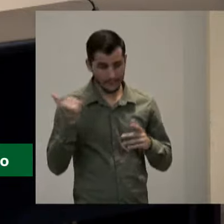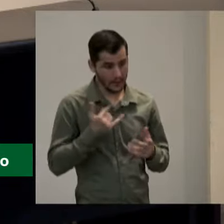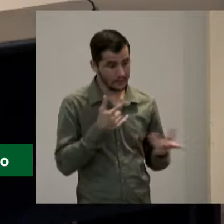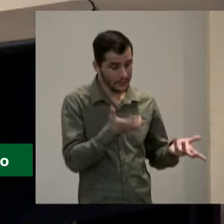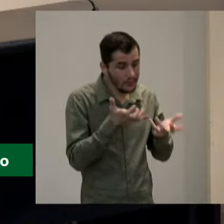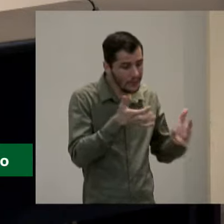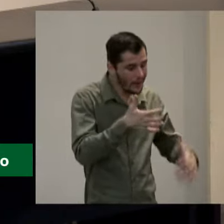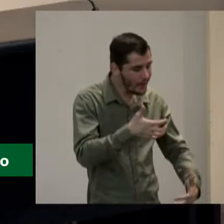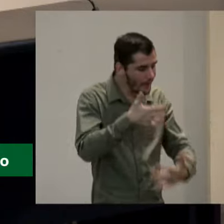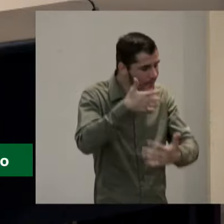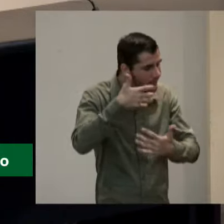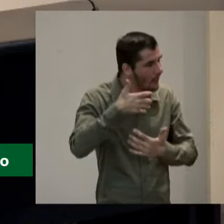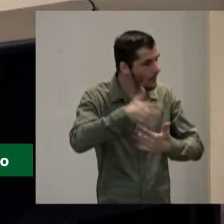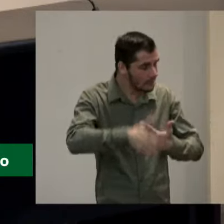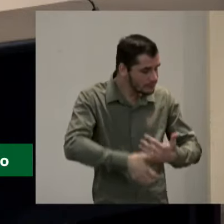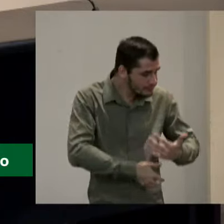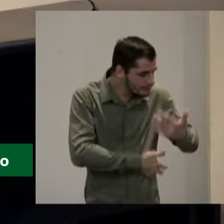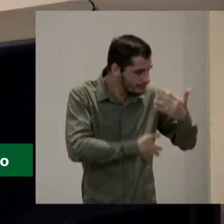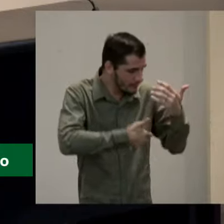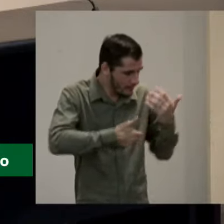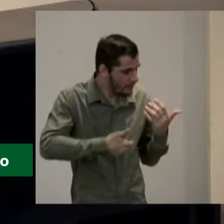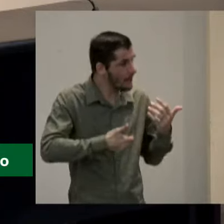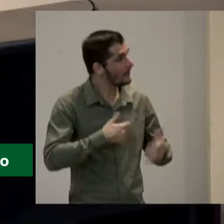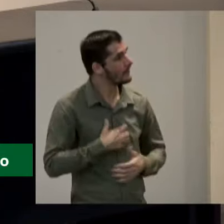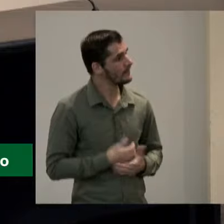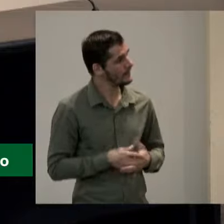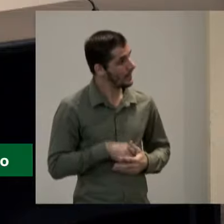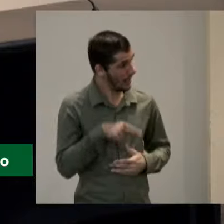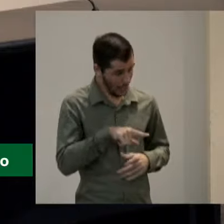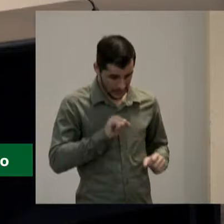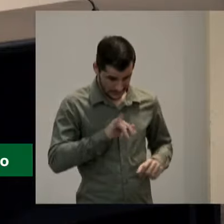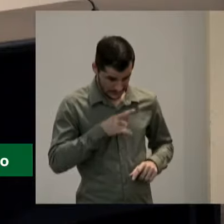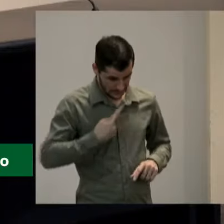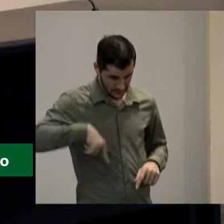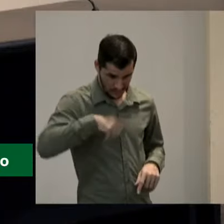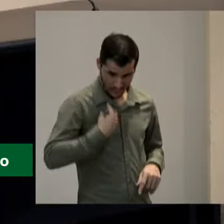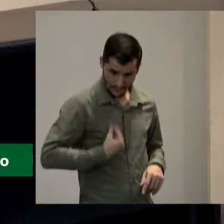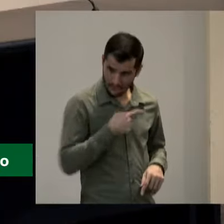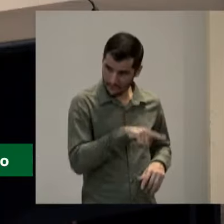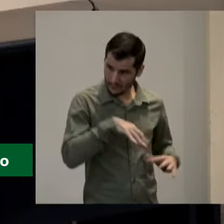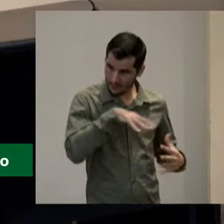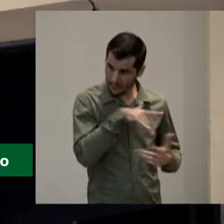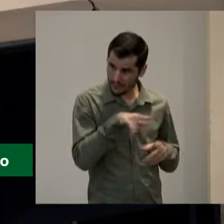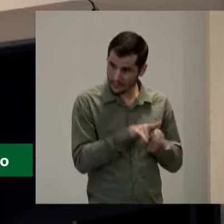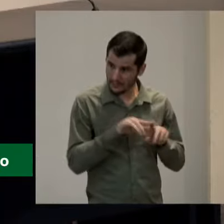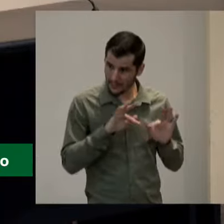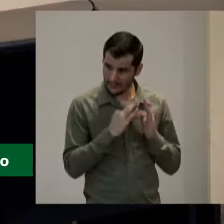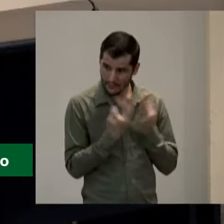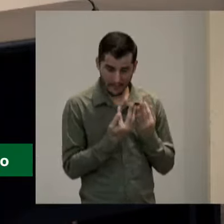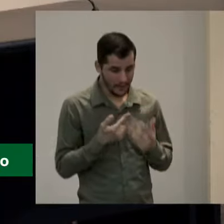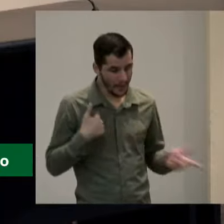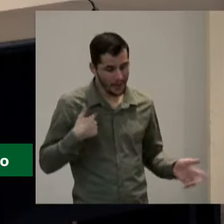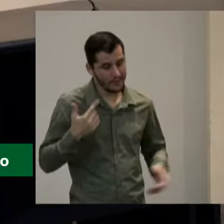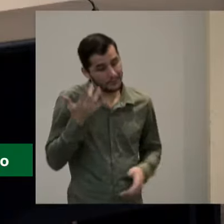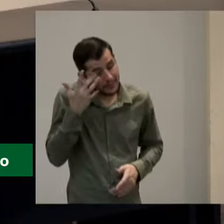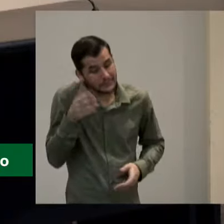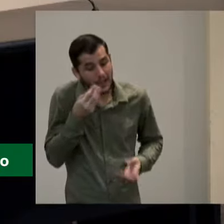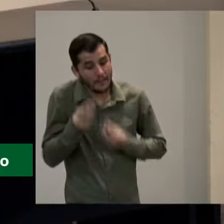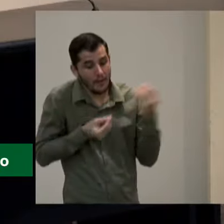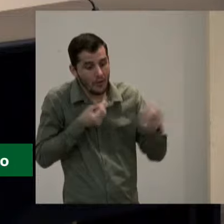acolher. E se nós não conhecemos esse mundo, essa família, eu não vou saber cuidar dessa criança na sala de